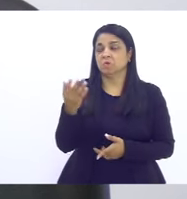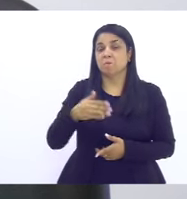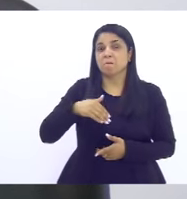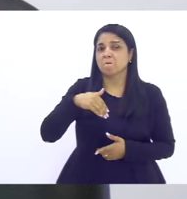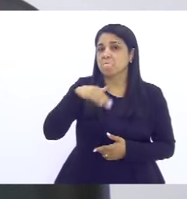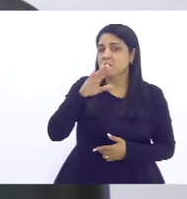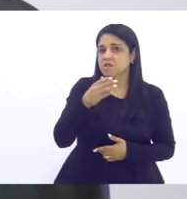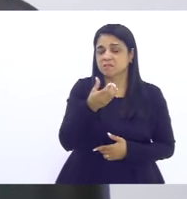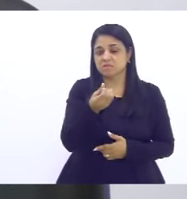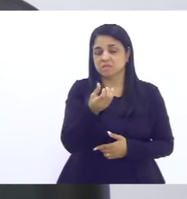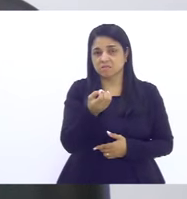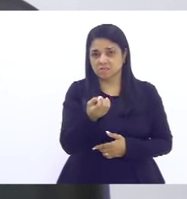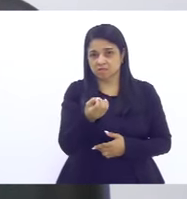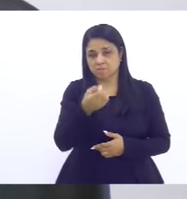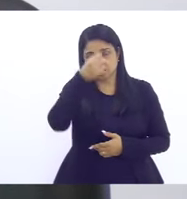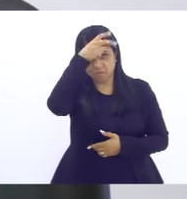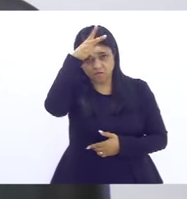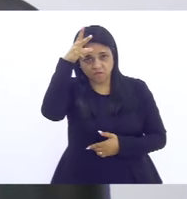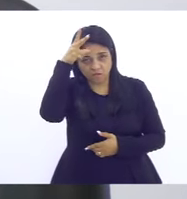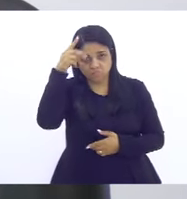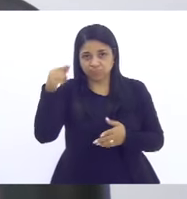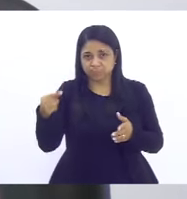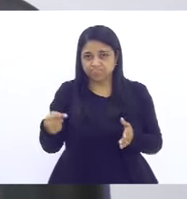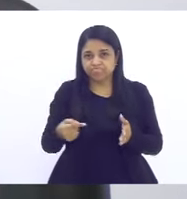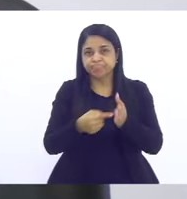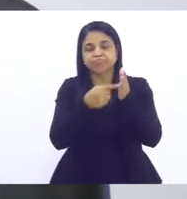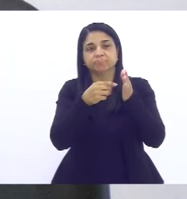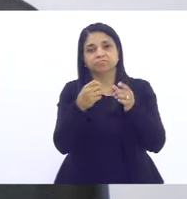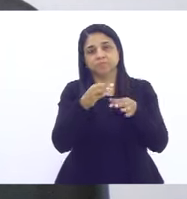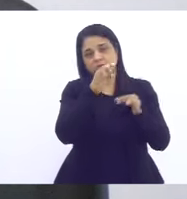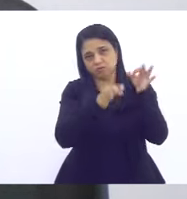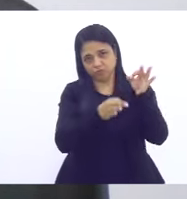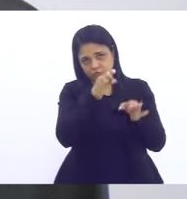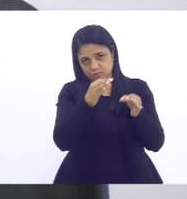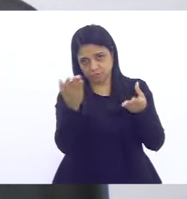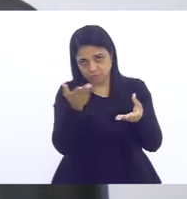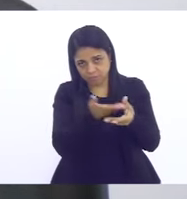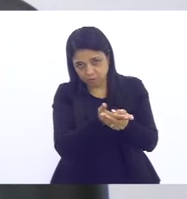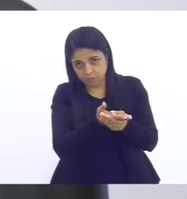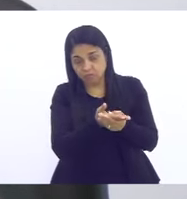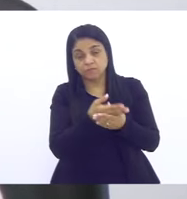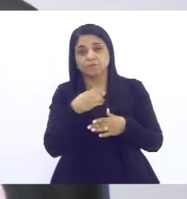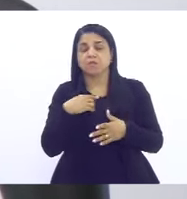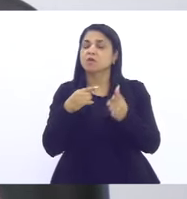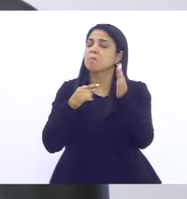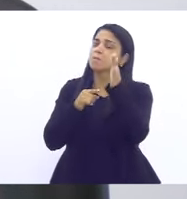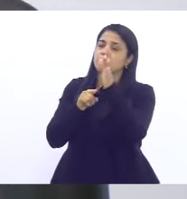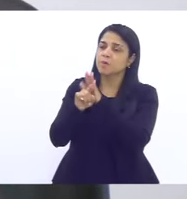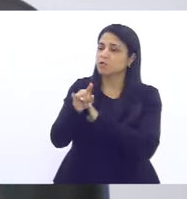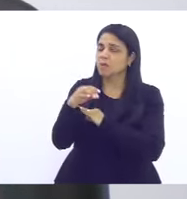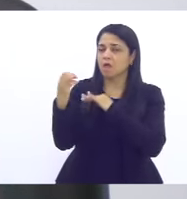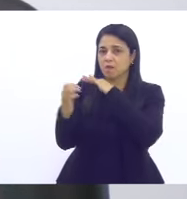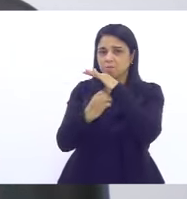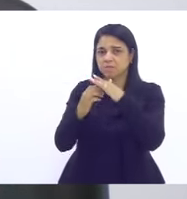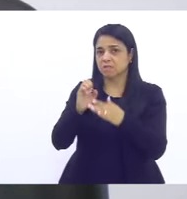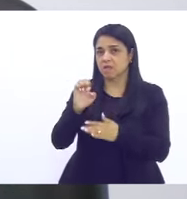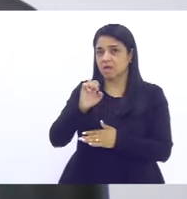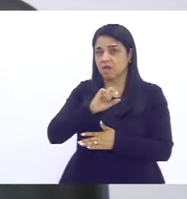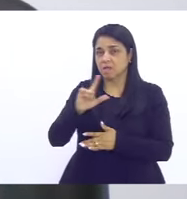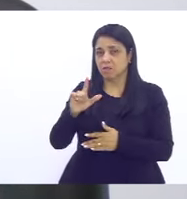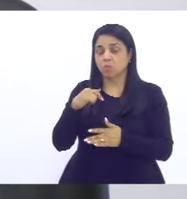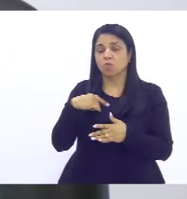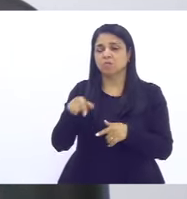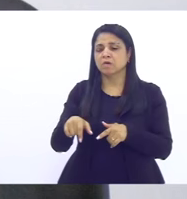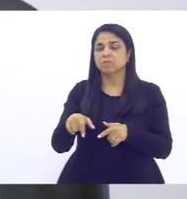60 prefeitos acionaram a Justiça. E eu queria questionar a Enio sobre também a alteração da sede